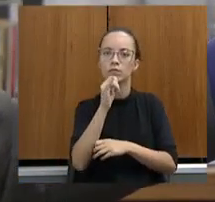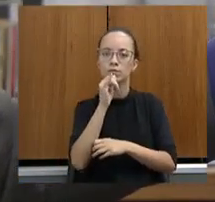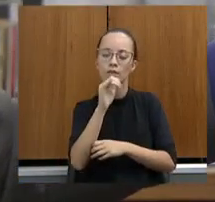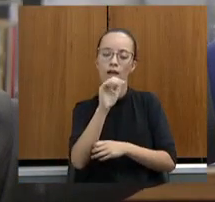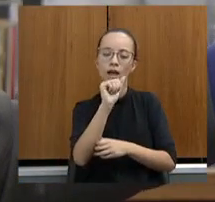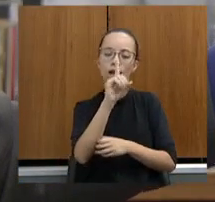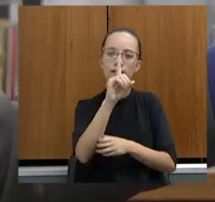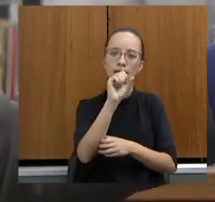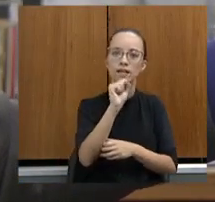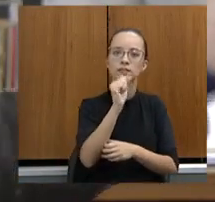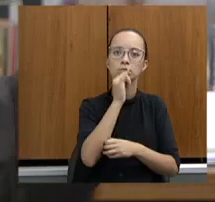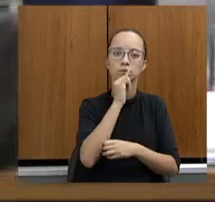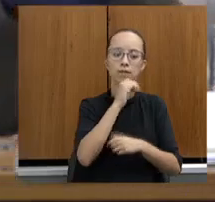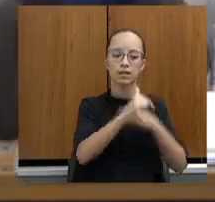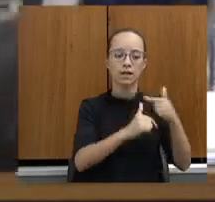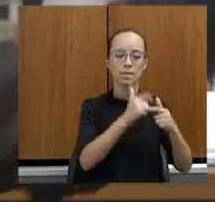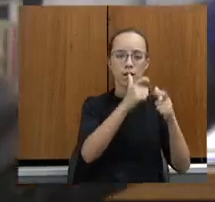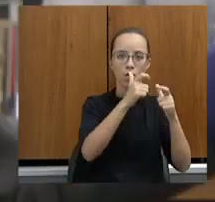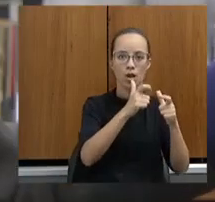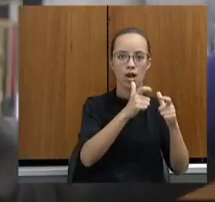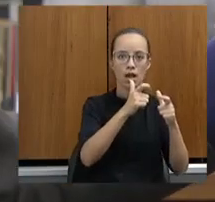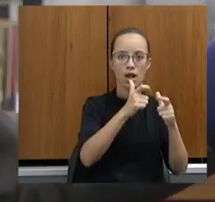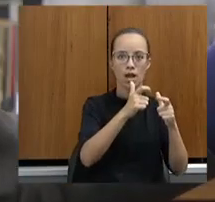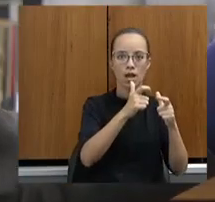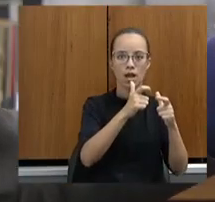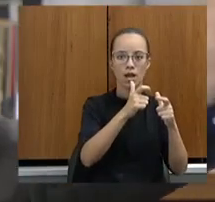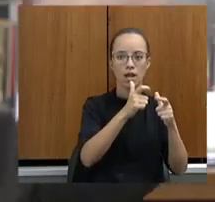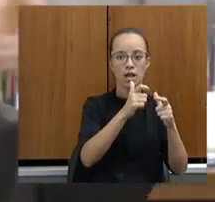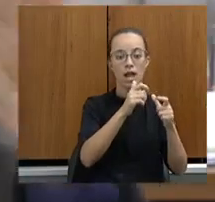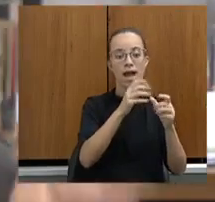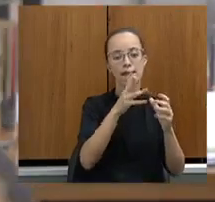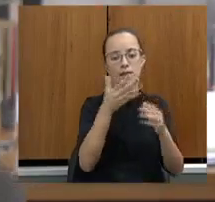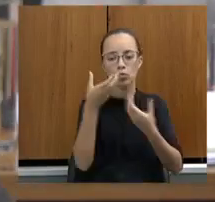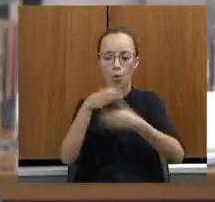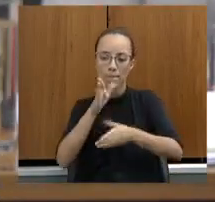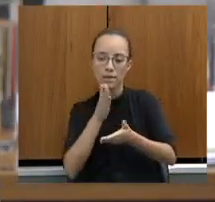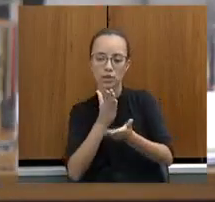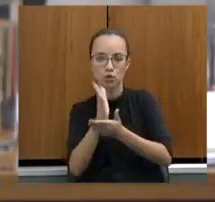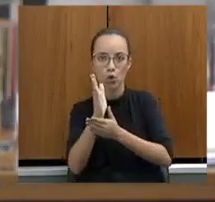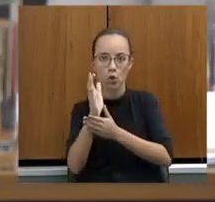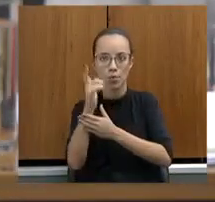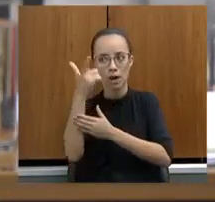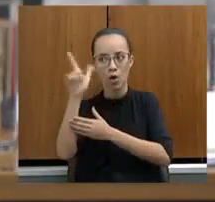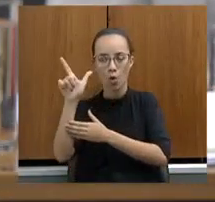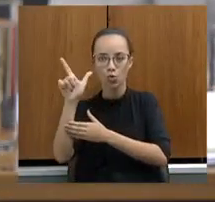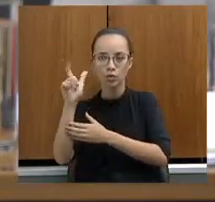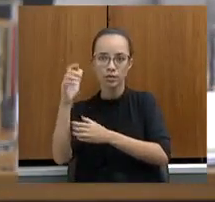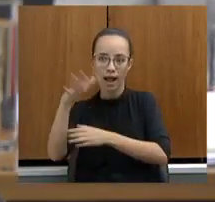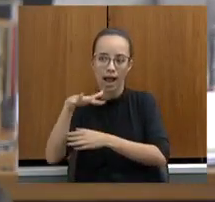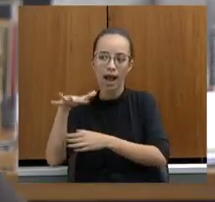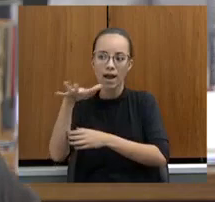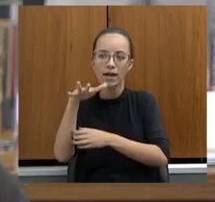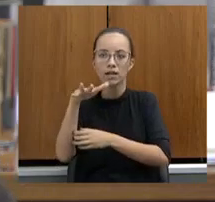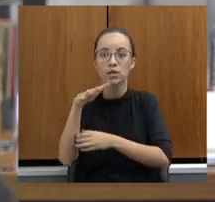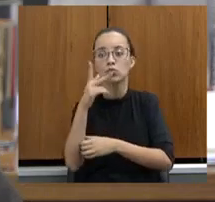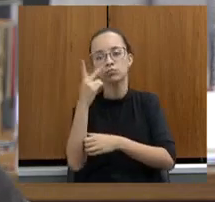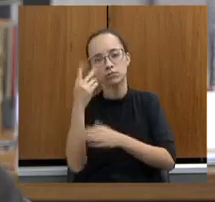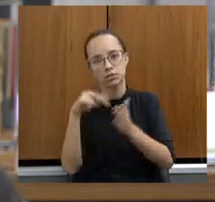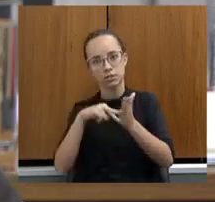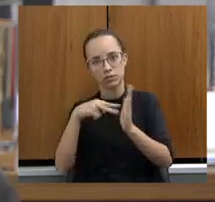acontece um Sargento passar no concurso lá que ele leva os dois a 10 dele e que essa plague nos ajude a concretizar